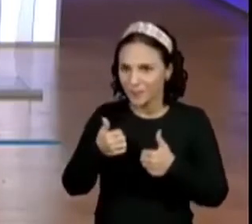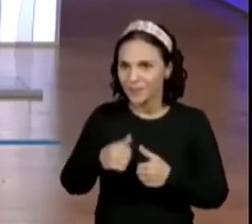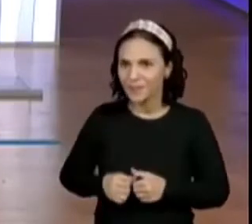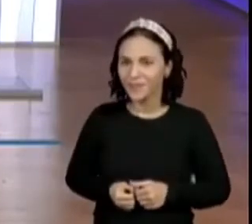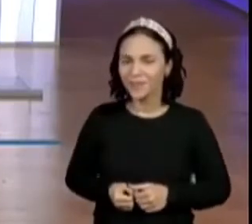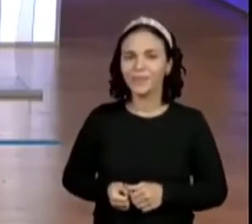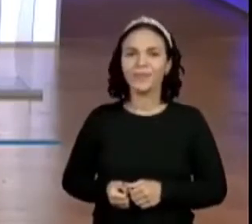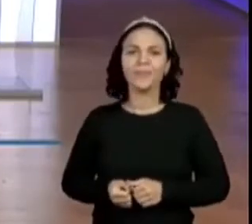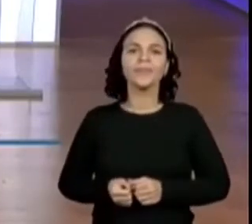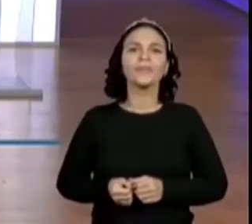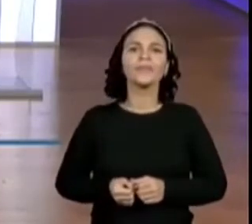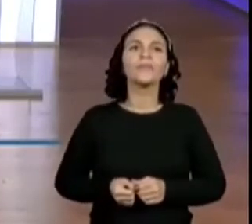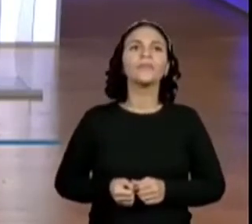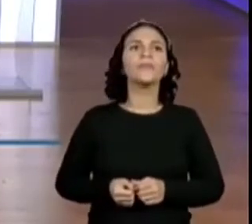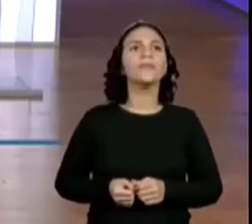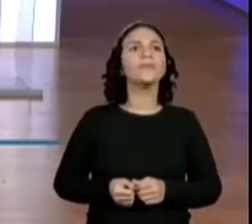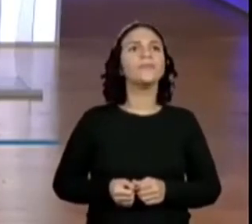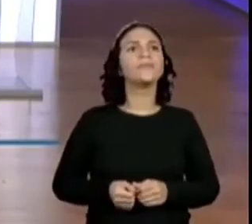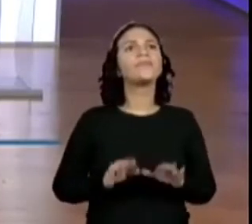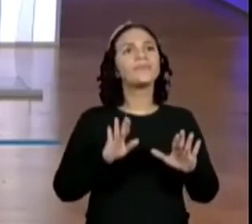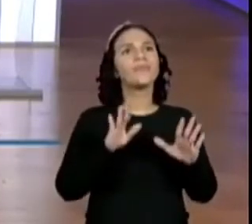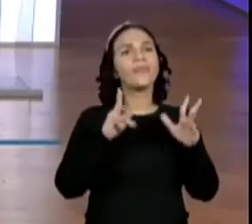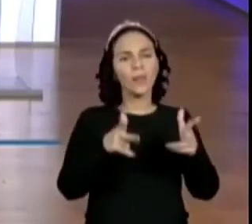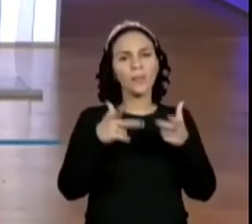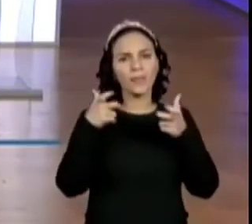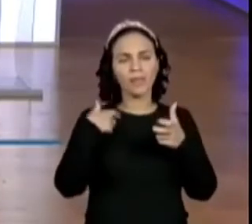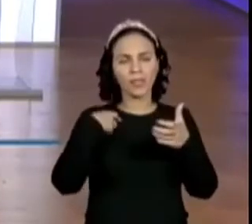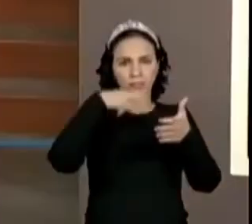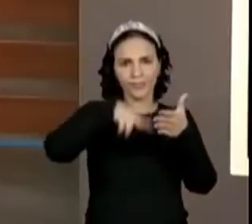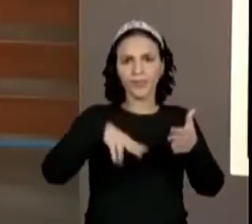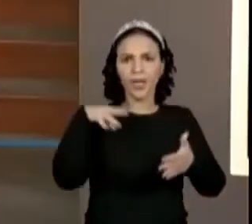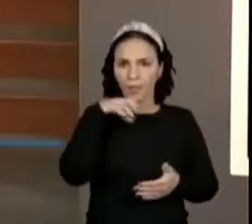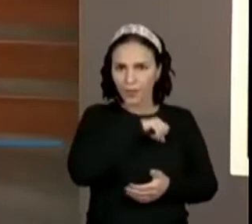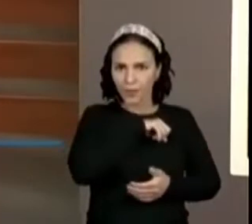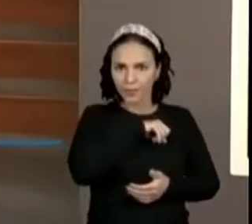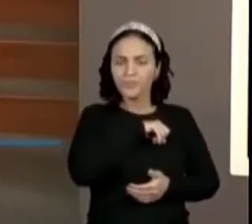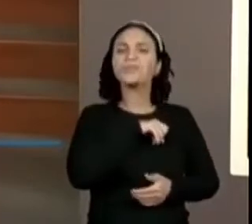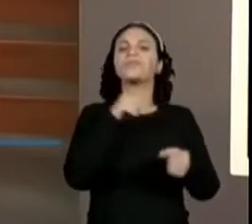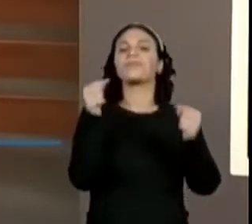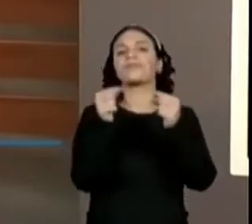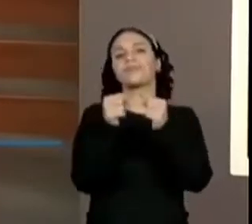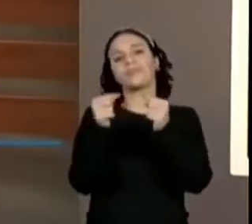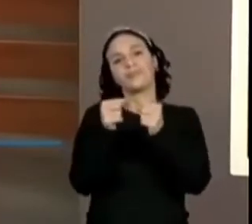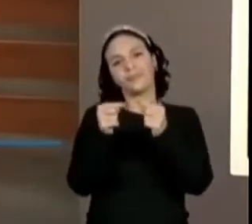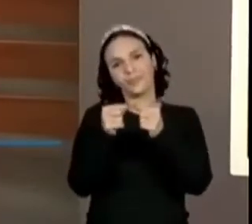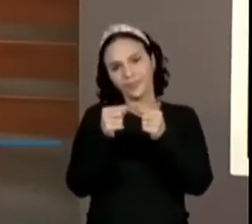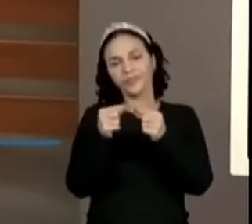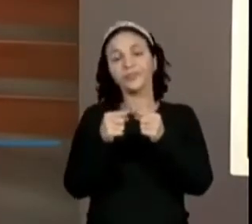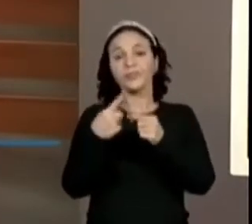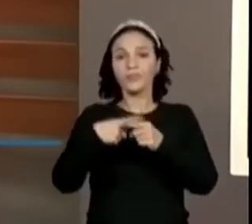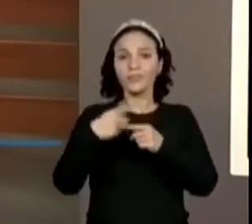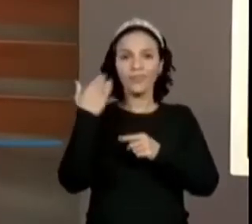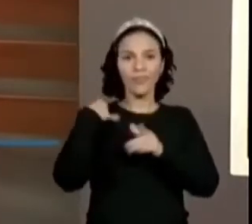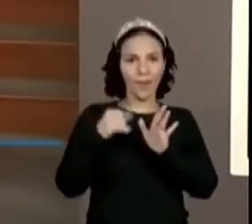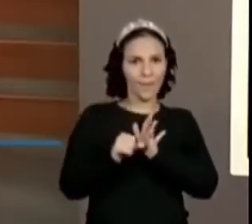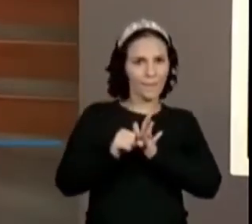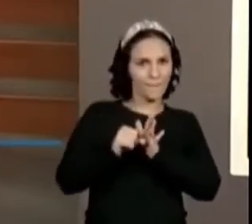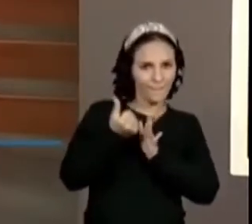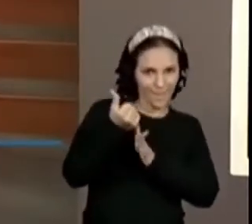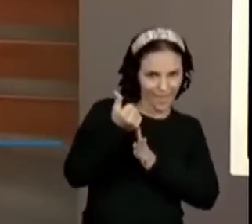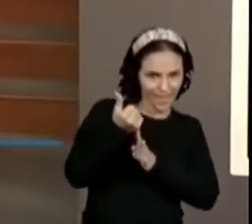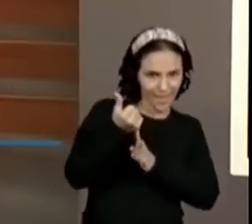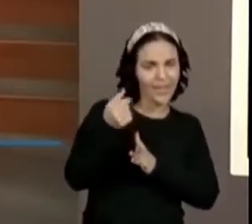que acontece? Vocês perceberam que a minha leitura foi mais rápida? Isso faz todo sentido, porque a primeira vez eu estava só tentando